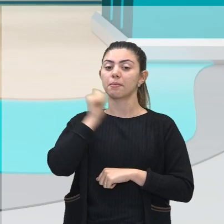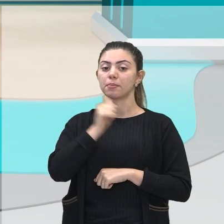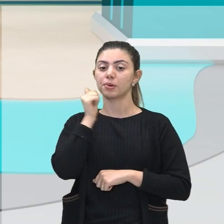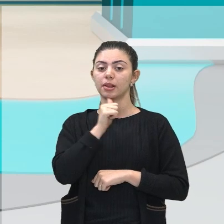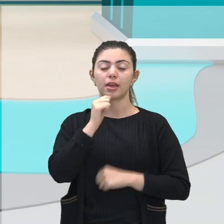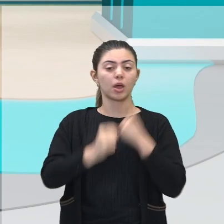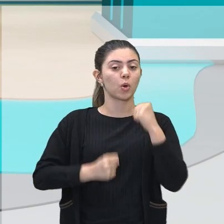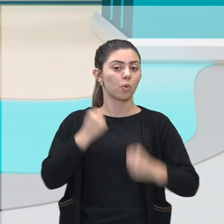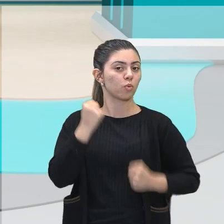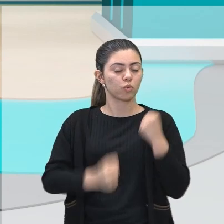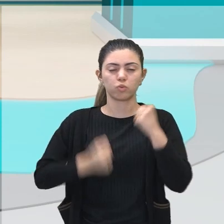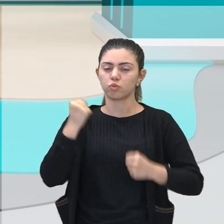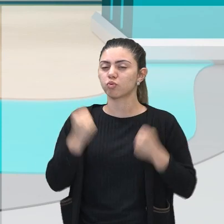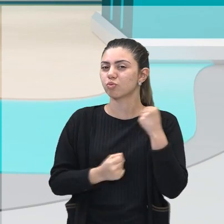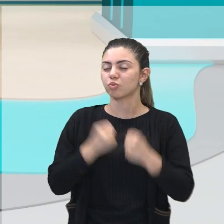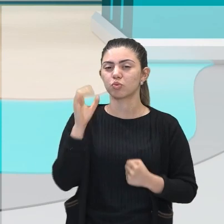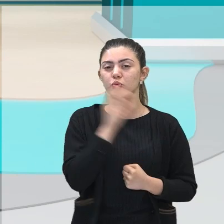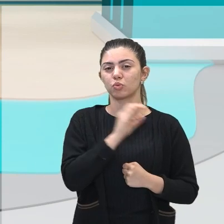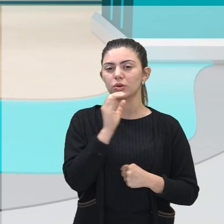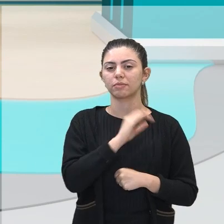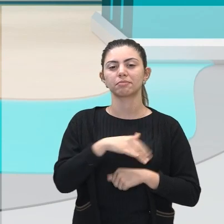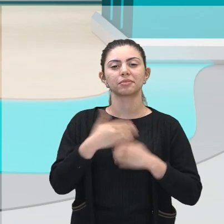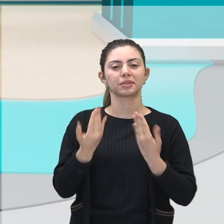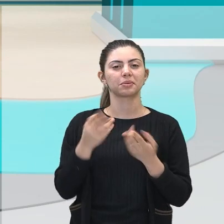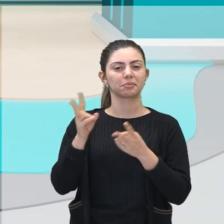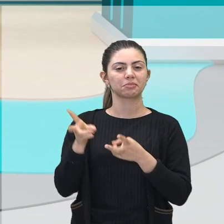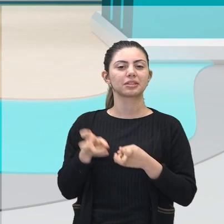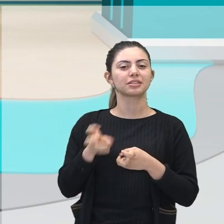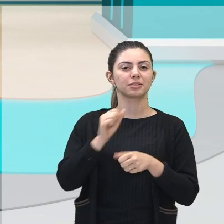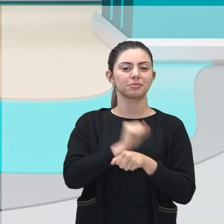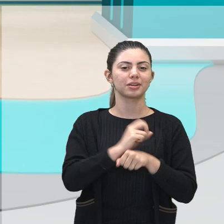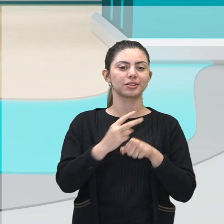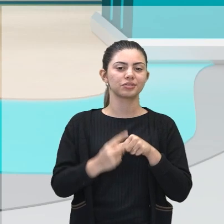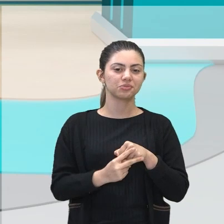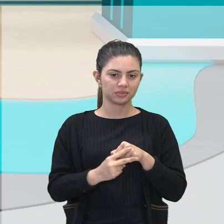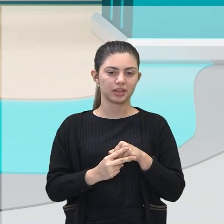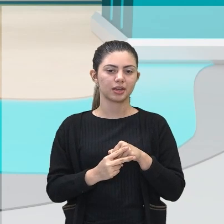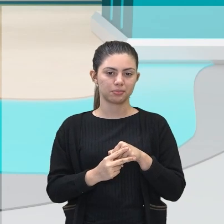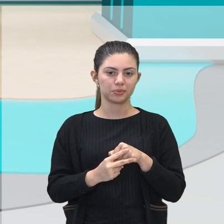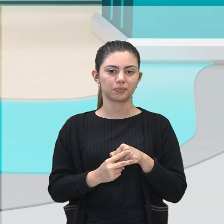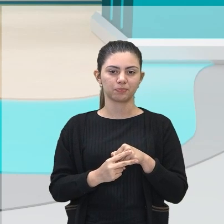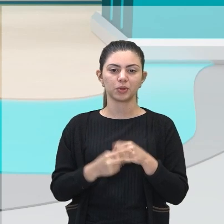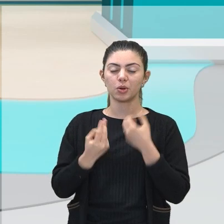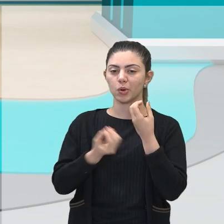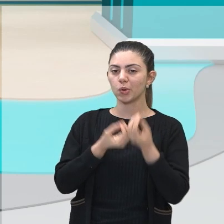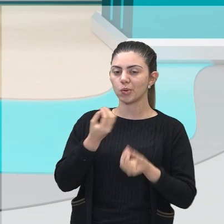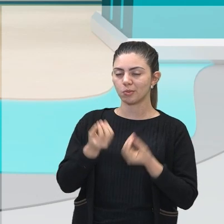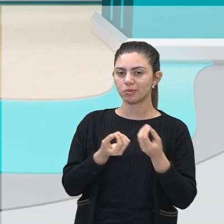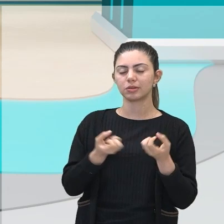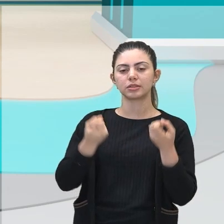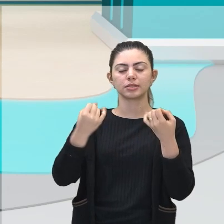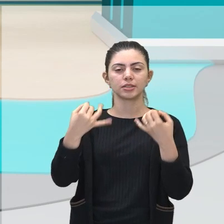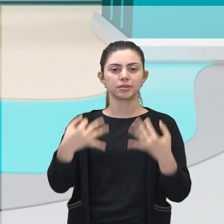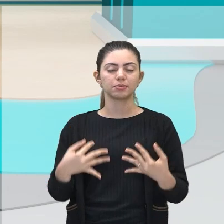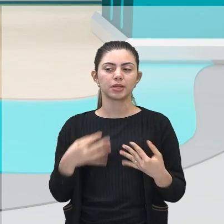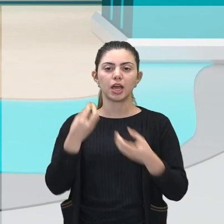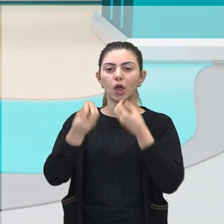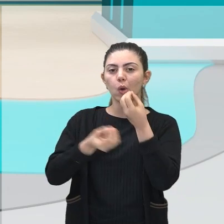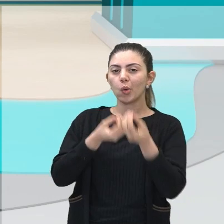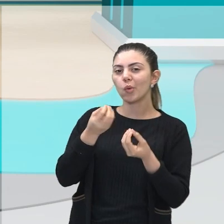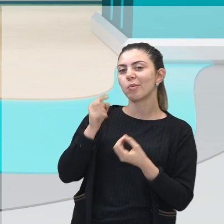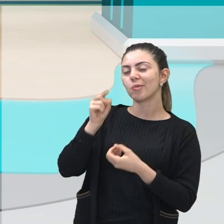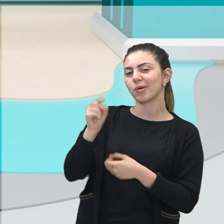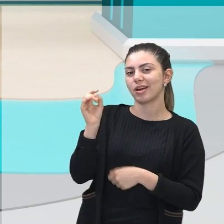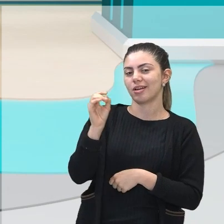rápido. Então, reparem que o advérbio da frase quickly está dizendo a maneira como